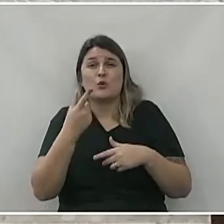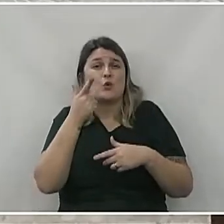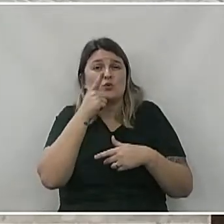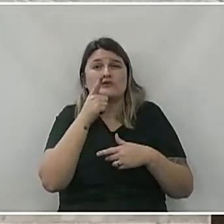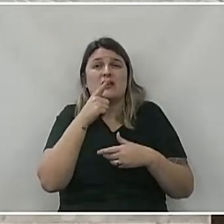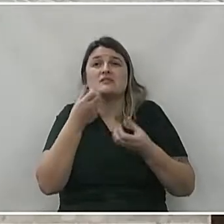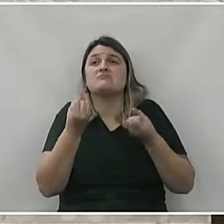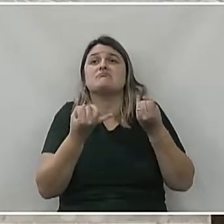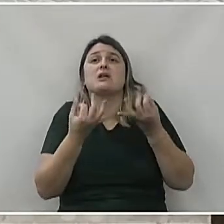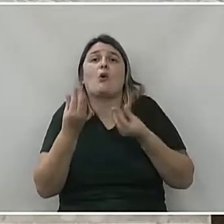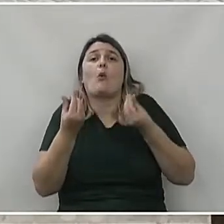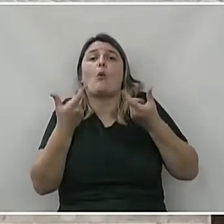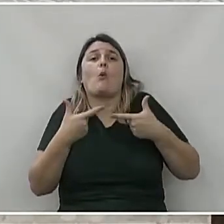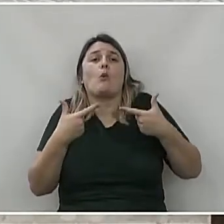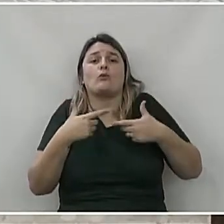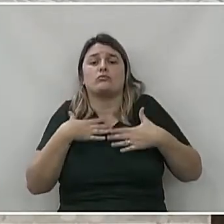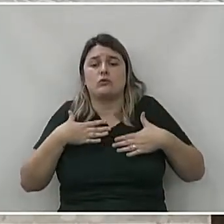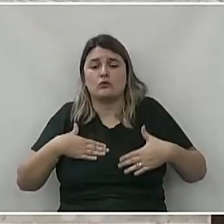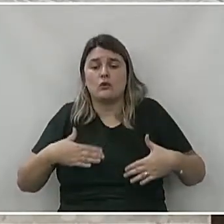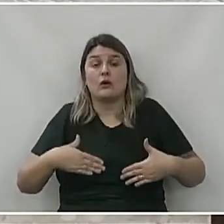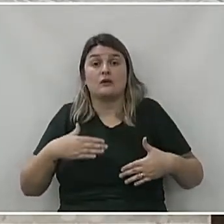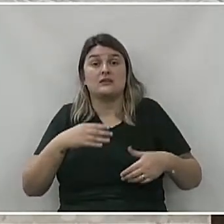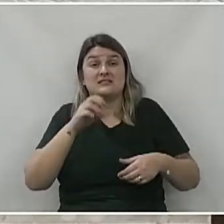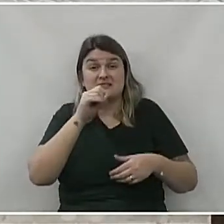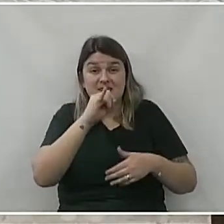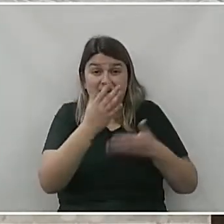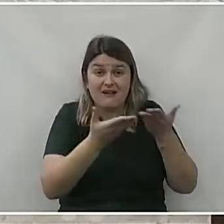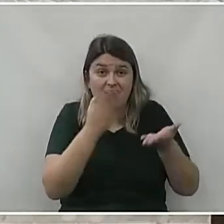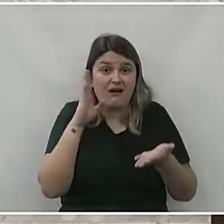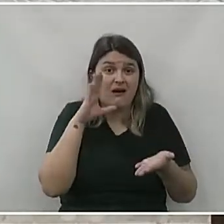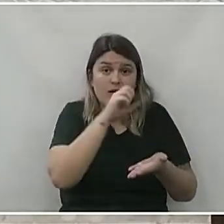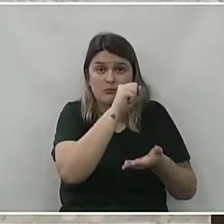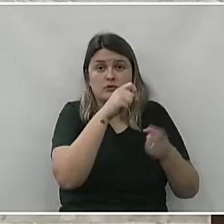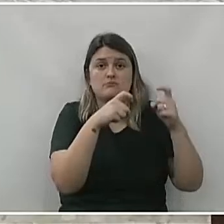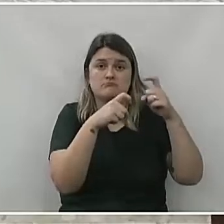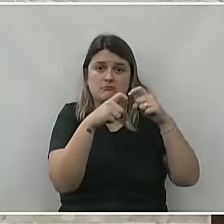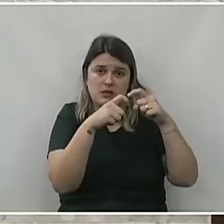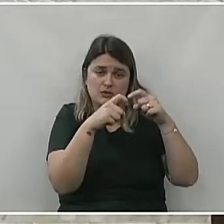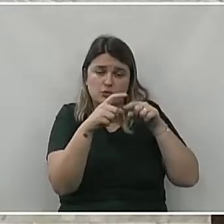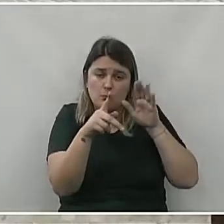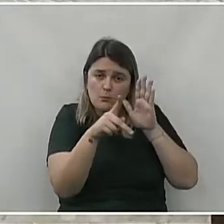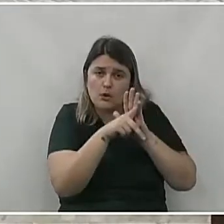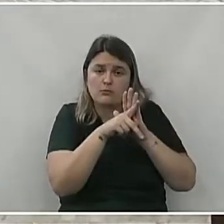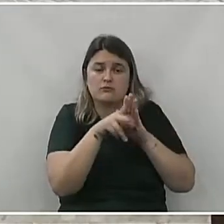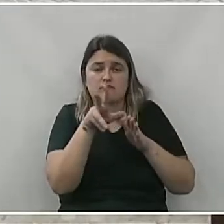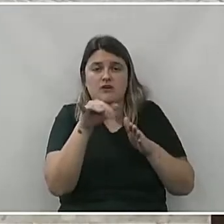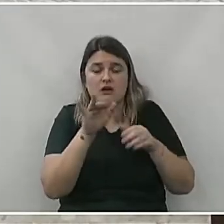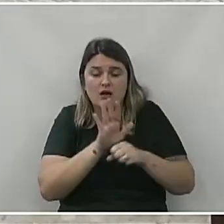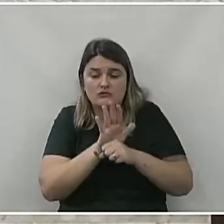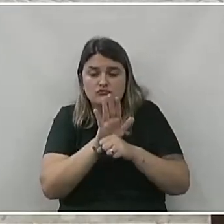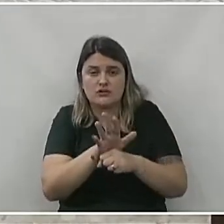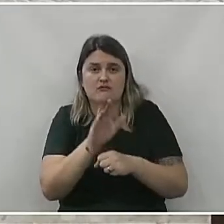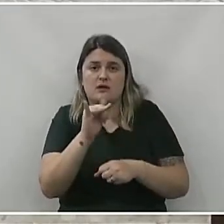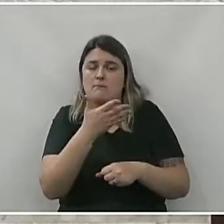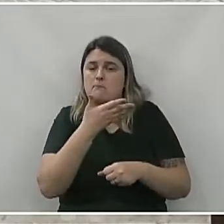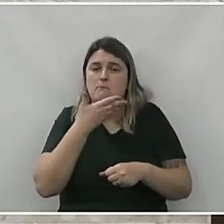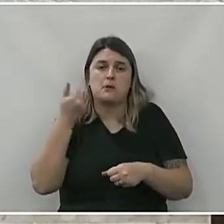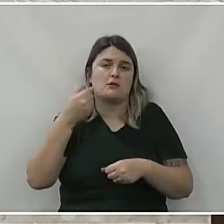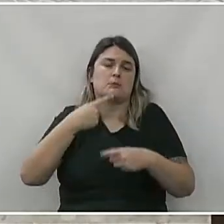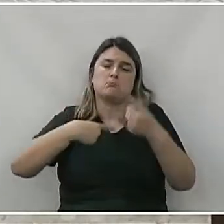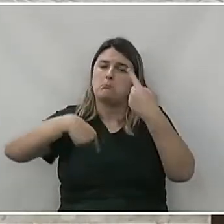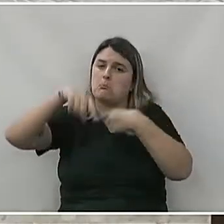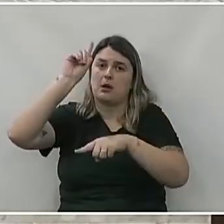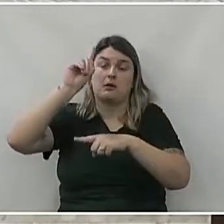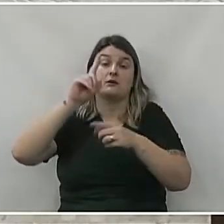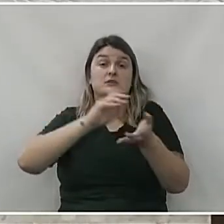expressar, e tendo um atendimento rápido ali, com certeza vai melhorar muito. Então, o Poder Executivo e